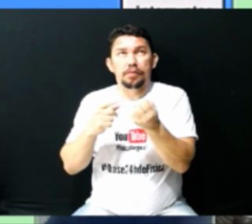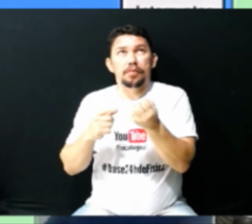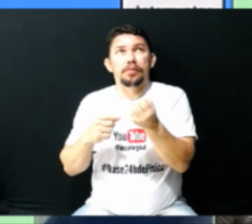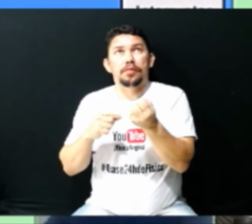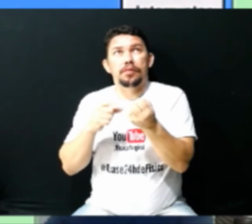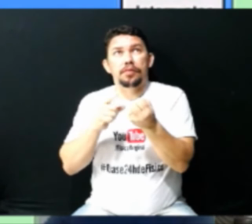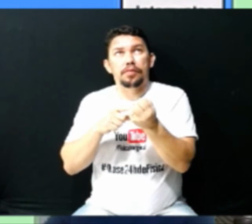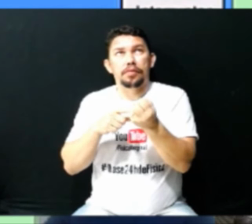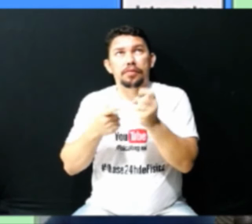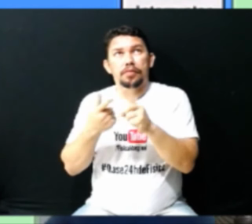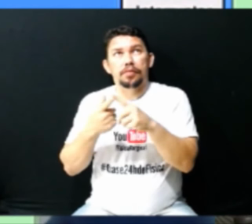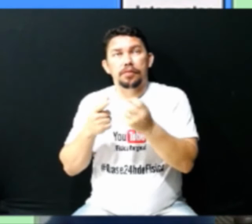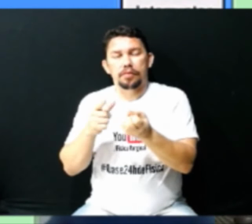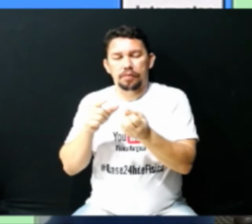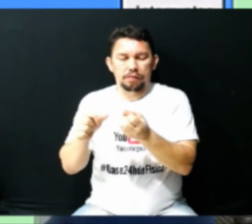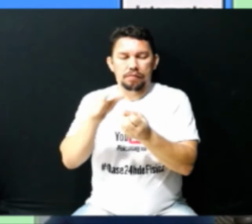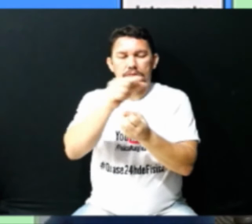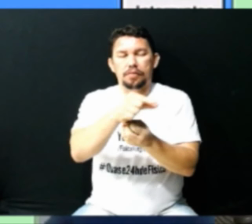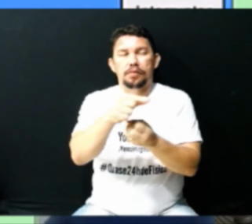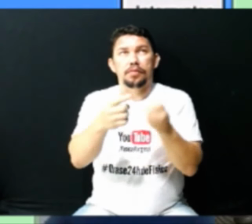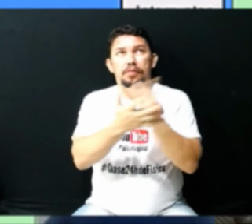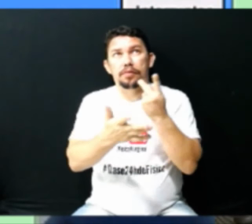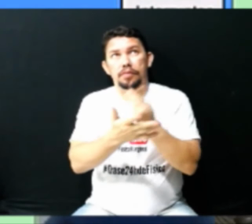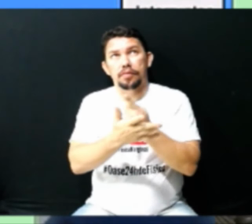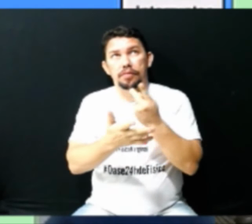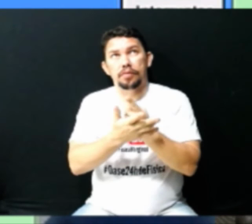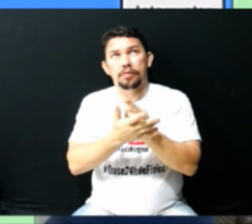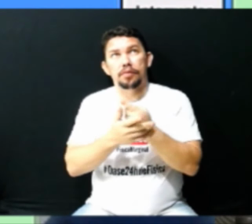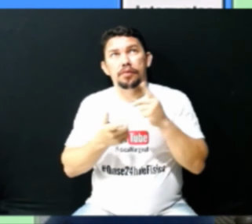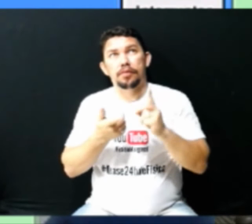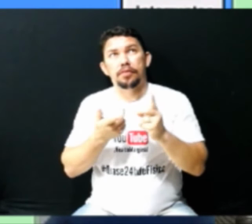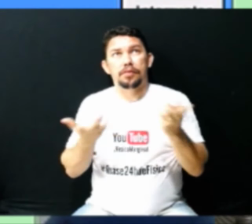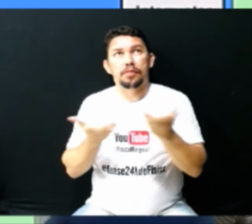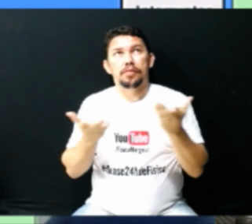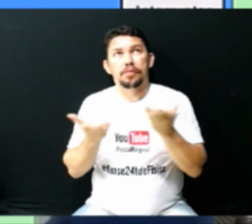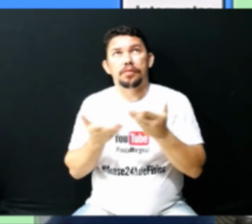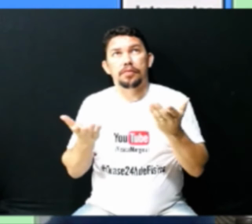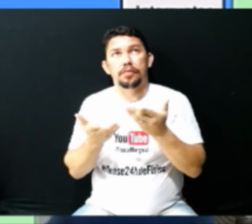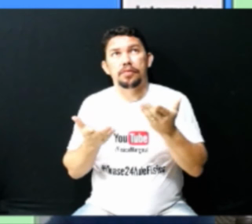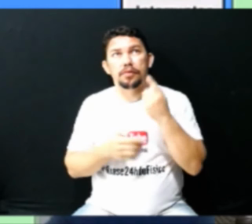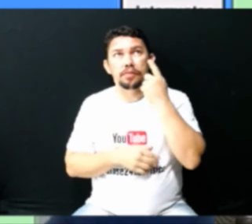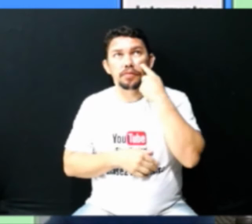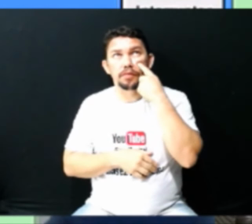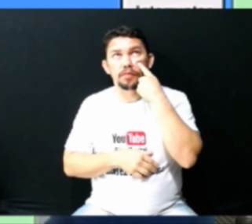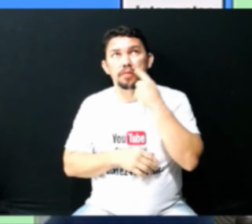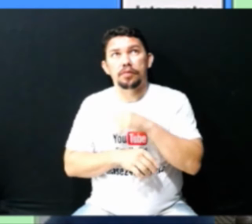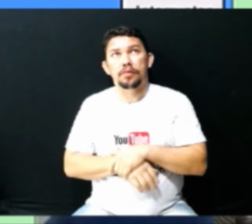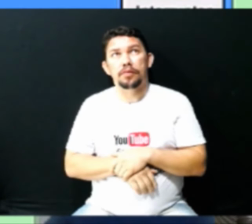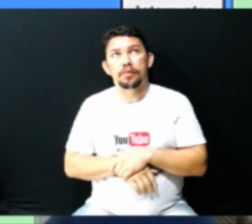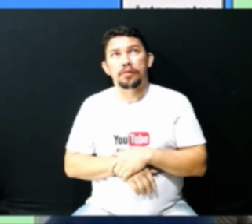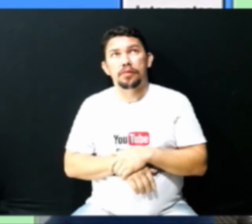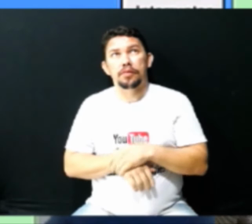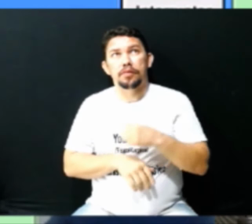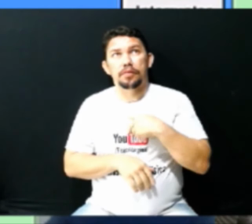ligando errado. Tá? Ao invés de ligar aqui, eu vou ligar agora desse jeito, em paralelo com as duas